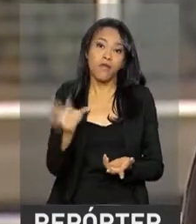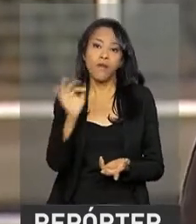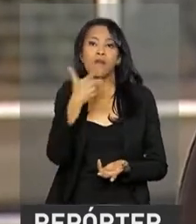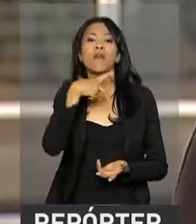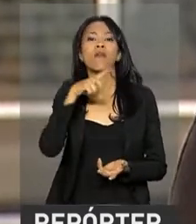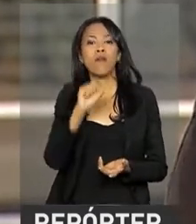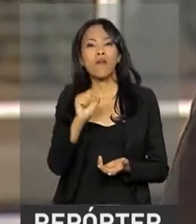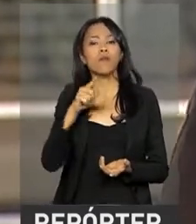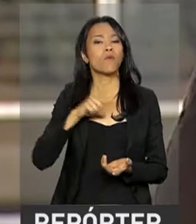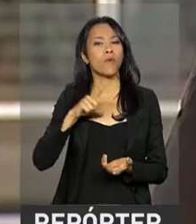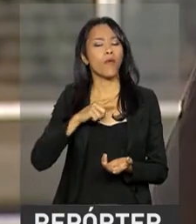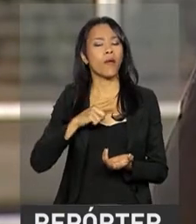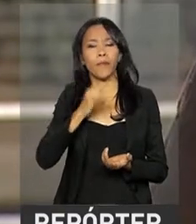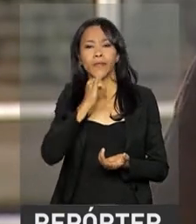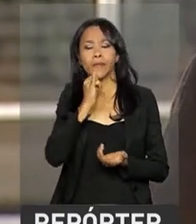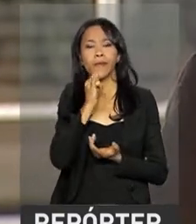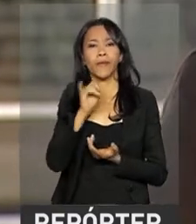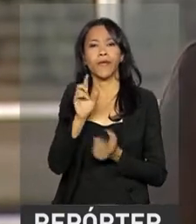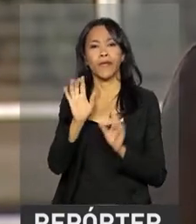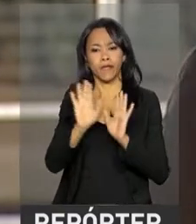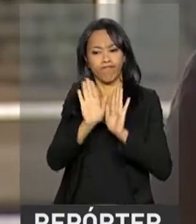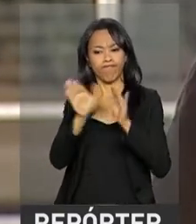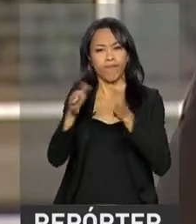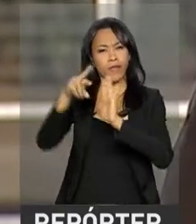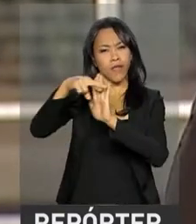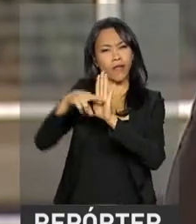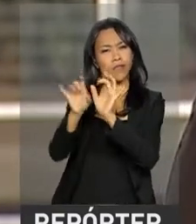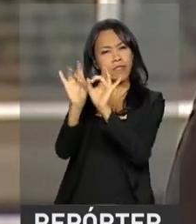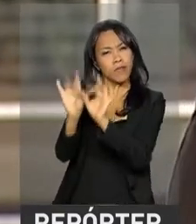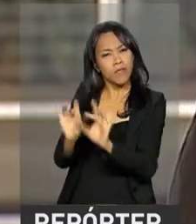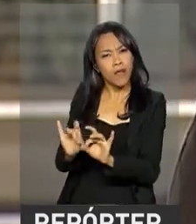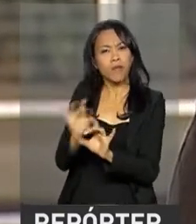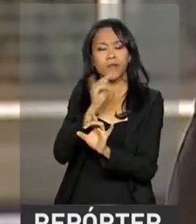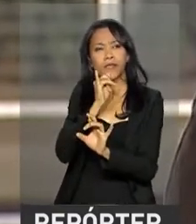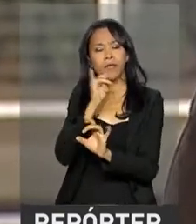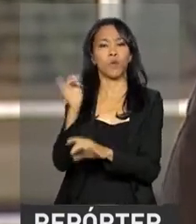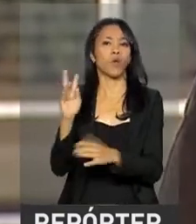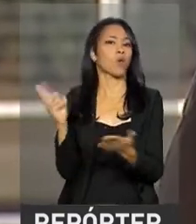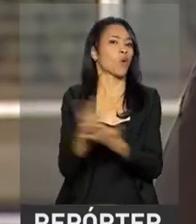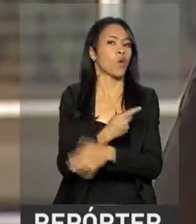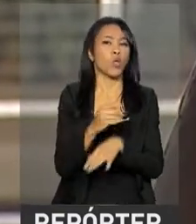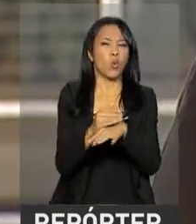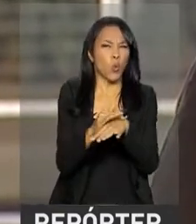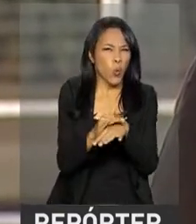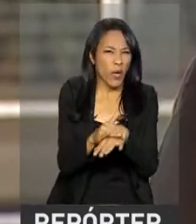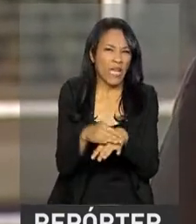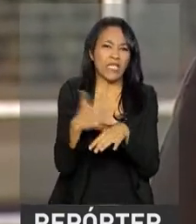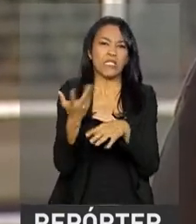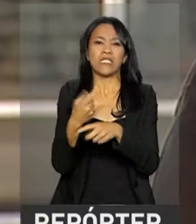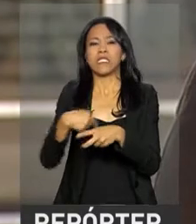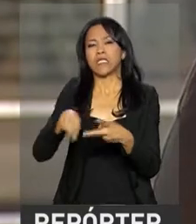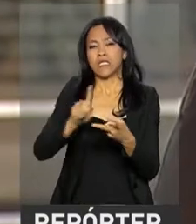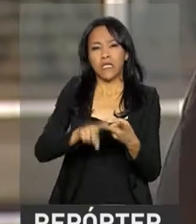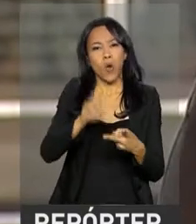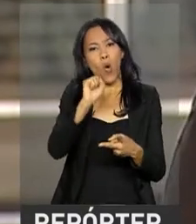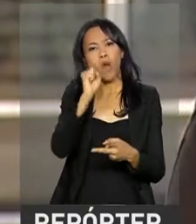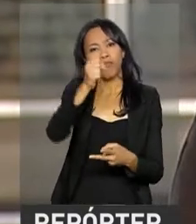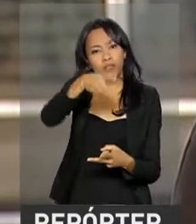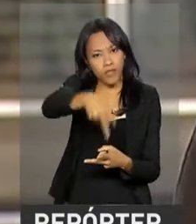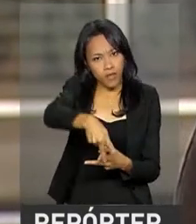estiver enquadrado em casos específicos, caso esses de doenças graves ou aposentadoria.